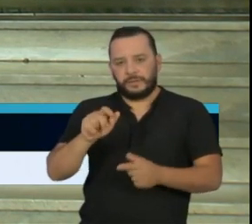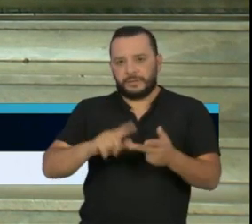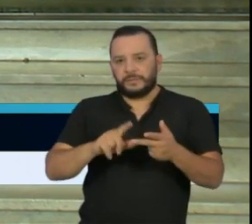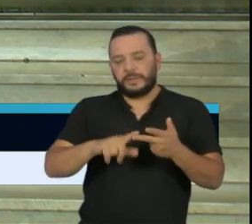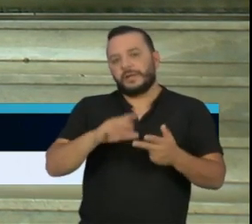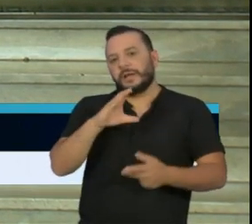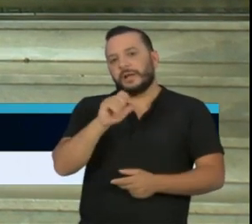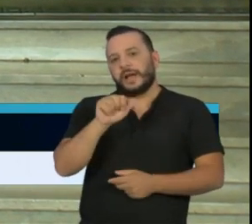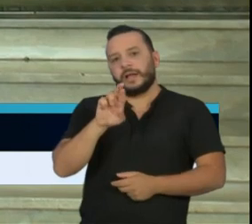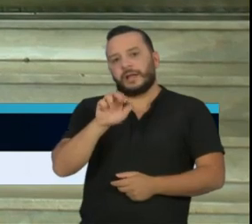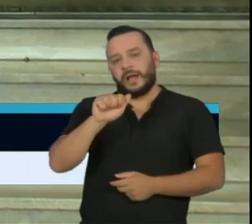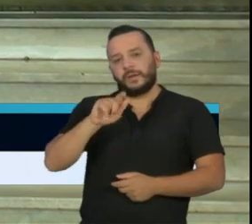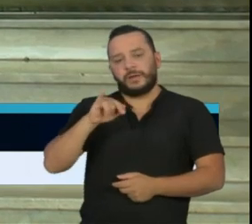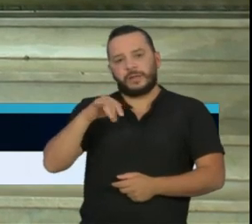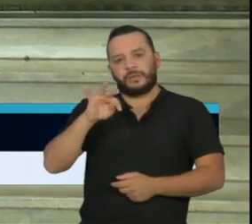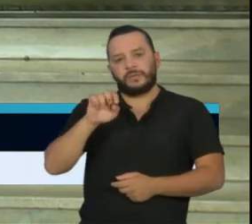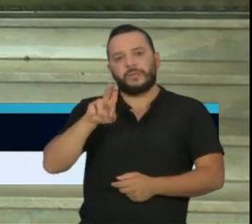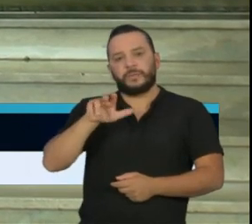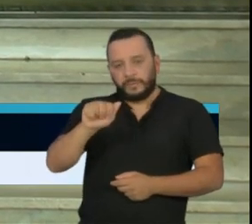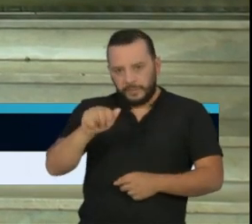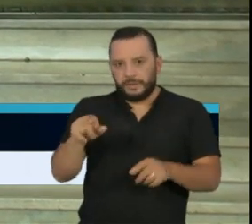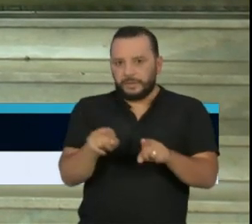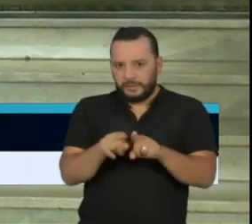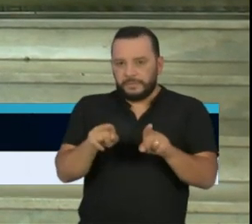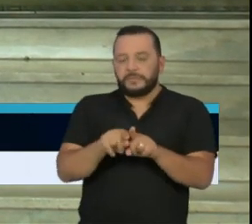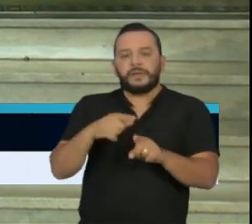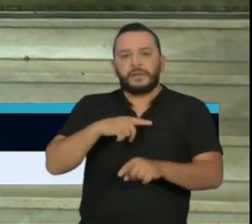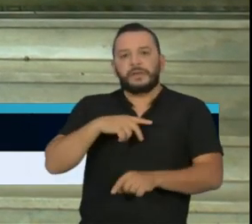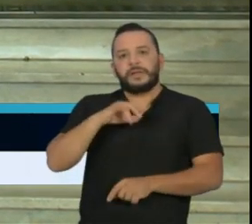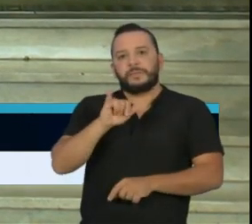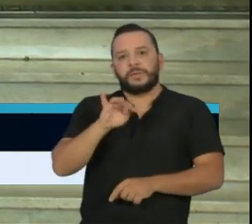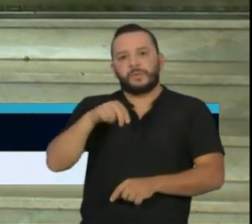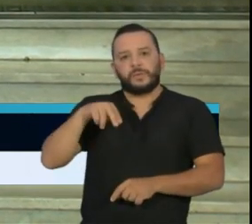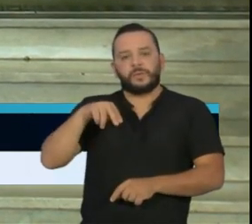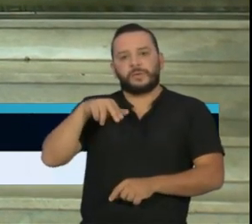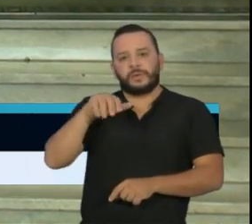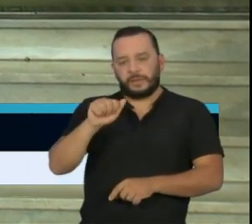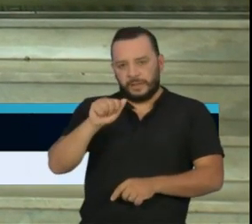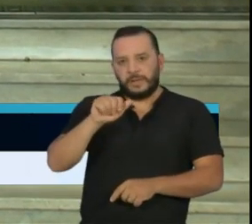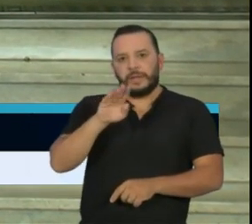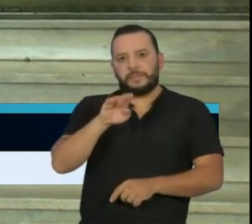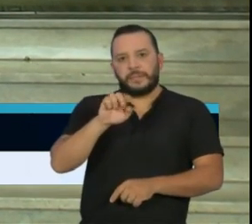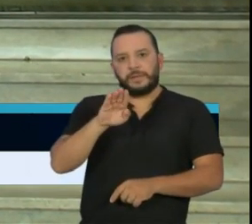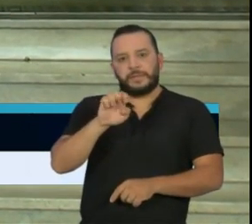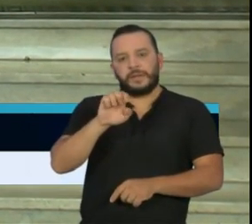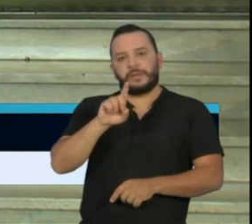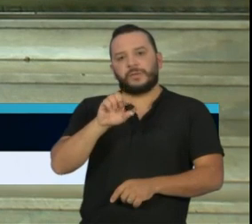Caraguatatuba e Mairiporã, assim como Ibiúna, Bebedouro e Cajamar,